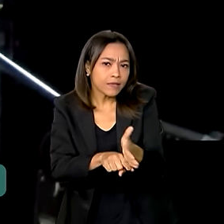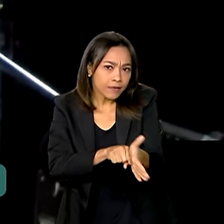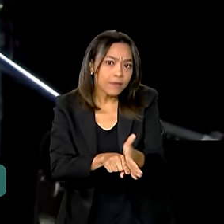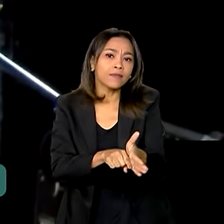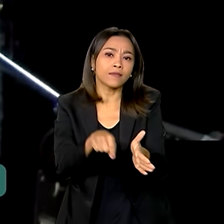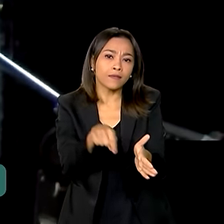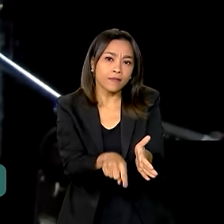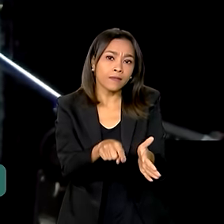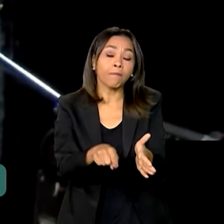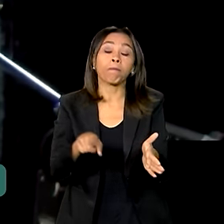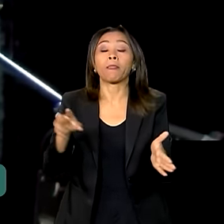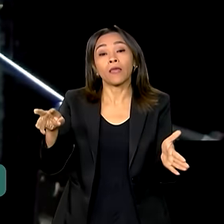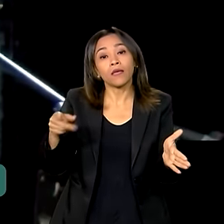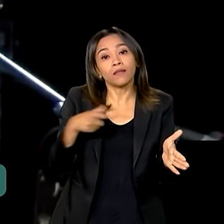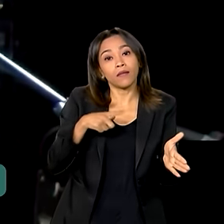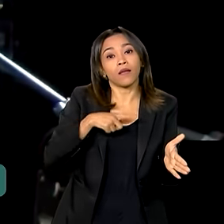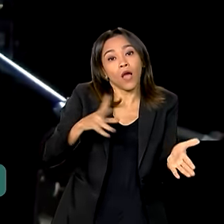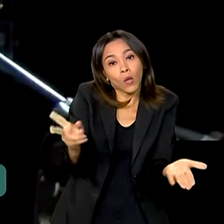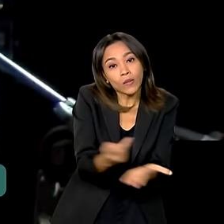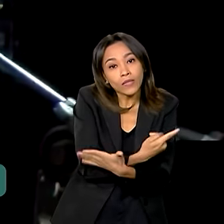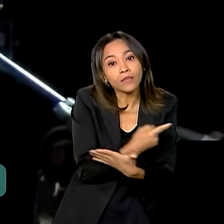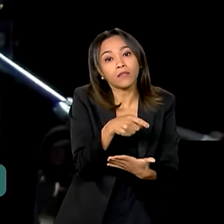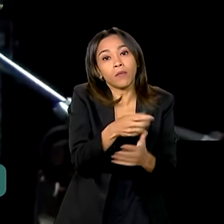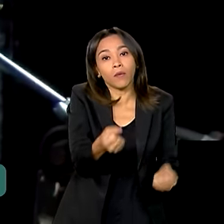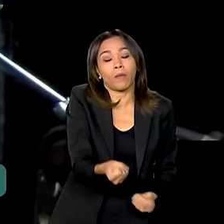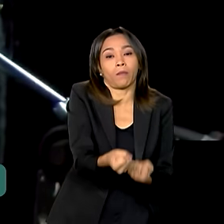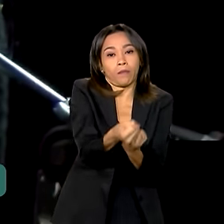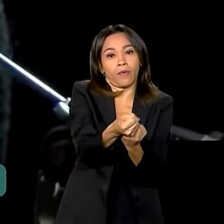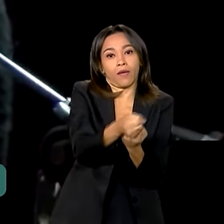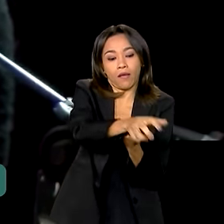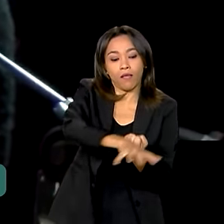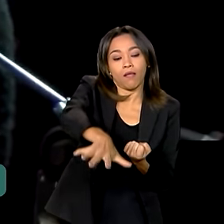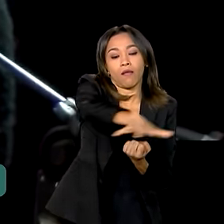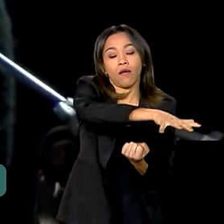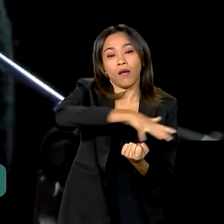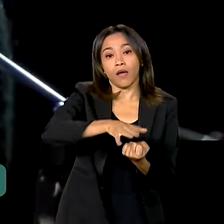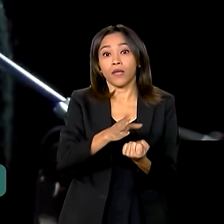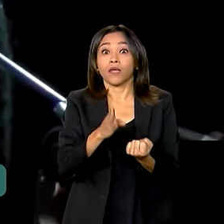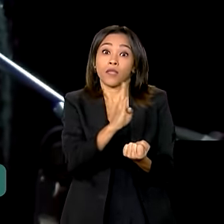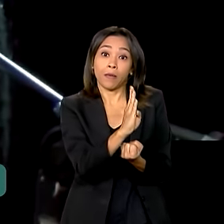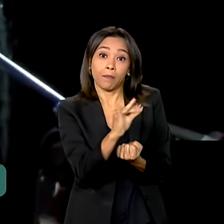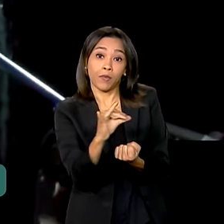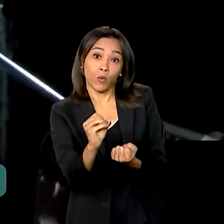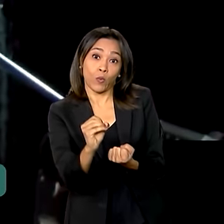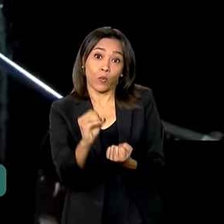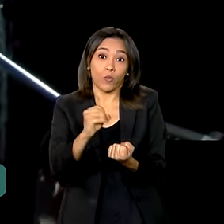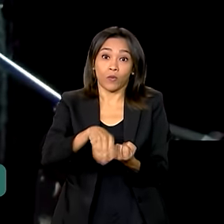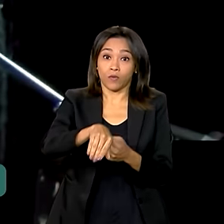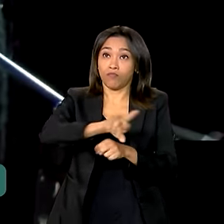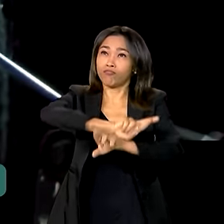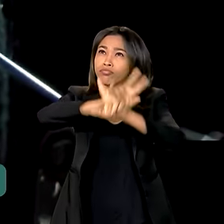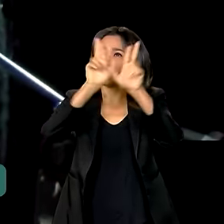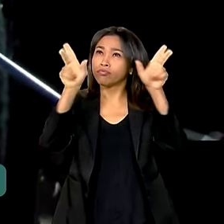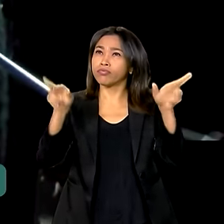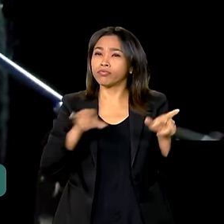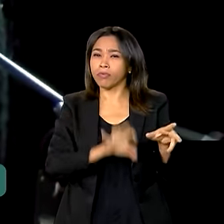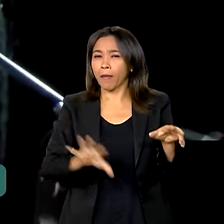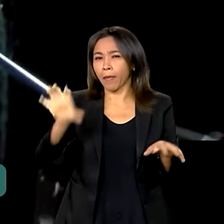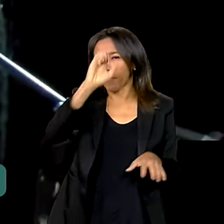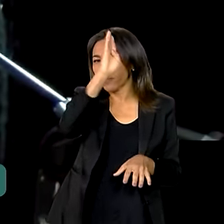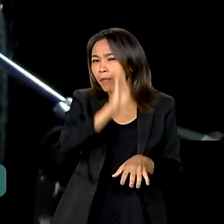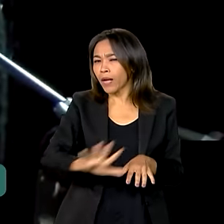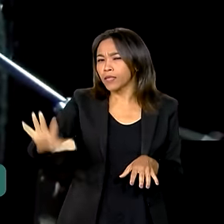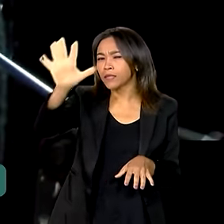enfrentados na estruturação e fortalecimento das cadeias socioprodutivas baseadas na biodiversidade brasileira, desenvolvendo produtos,